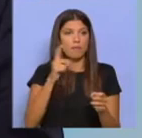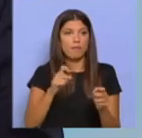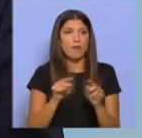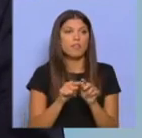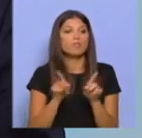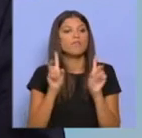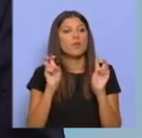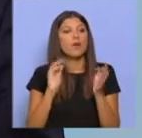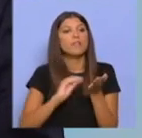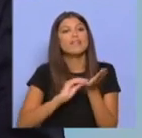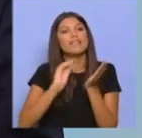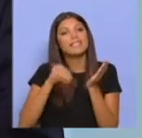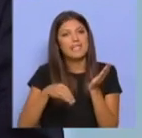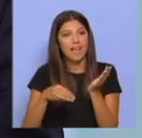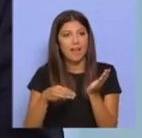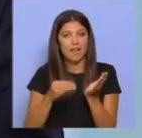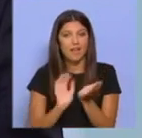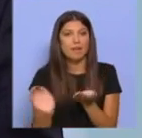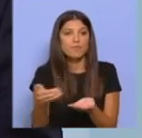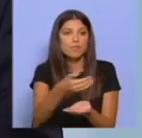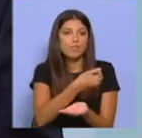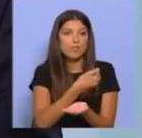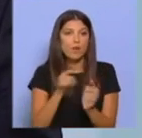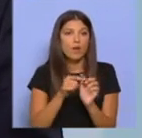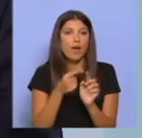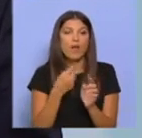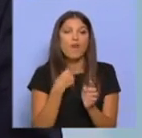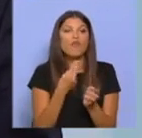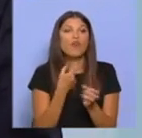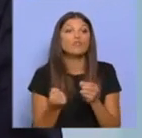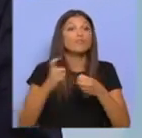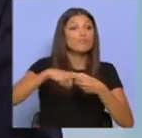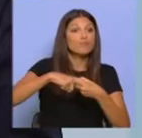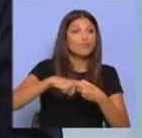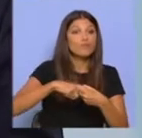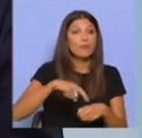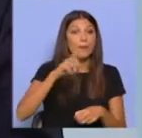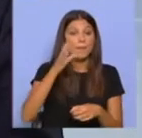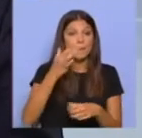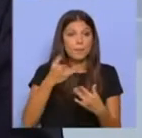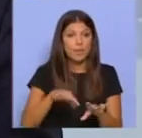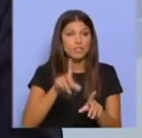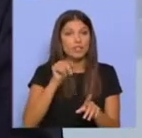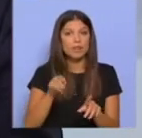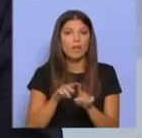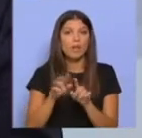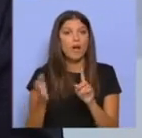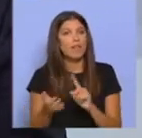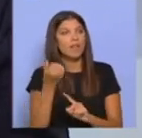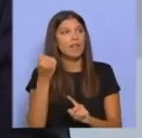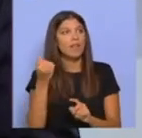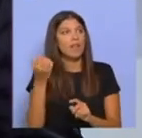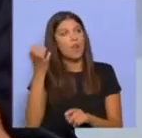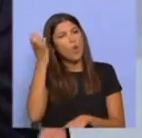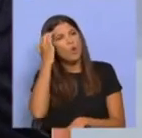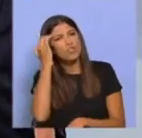esta petição é uma forma de juntar a sua voz, mas há sempre uma outra dimensão muito importante: ganhar consciência deste tema